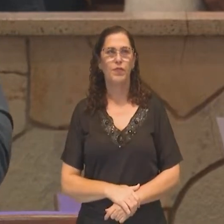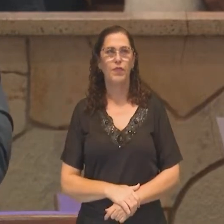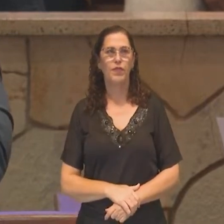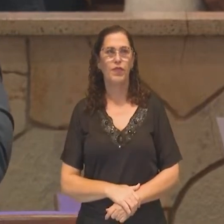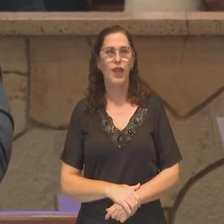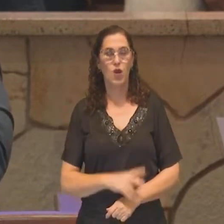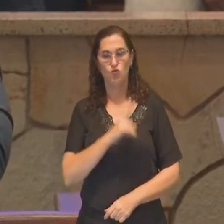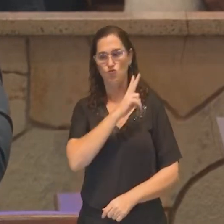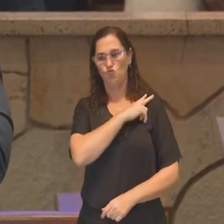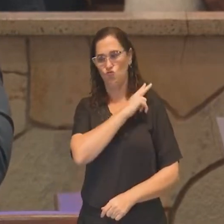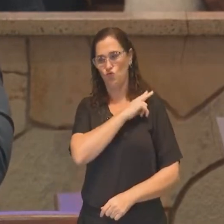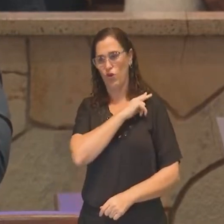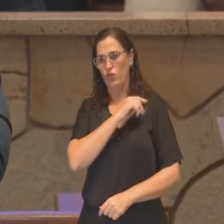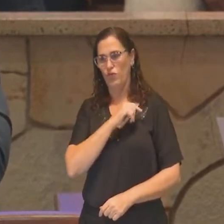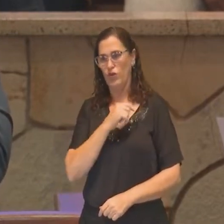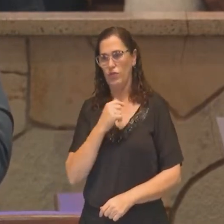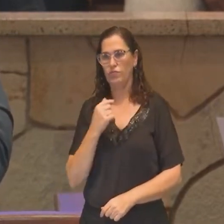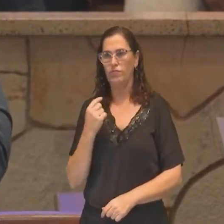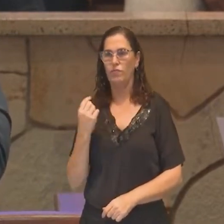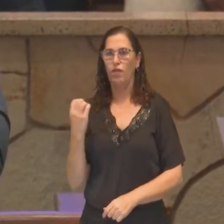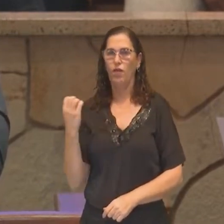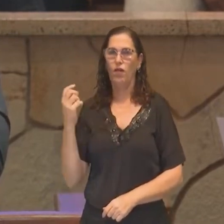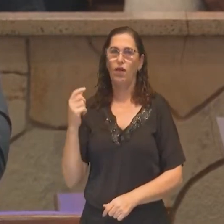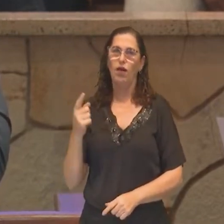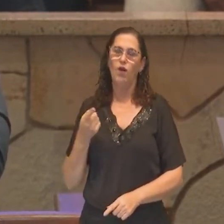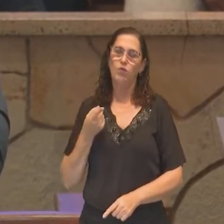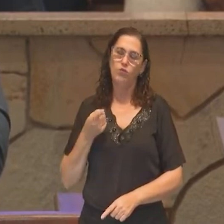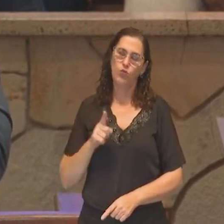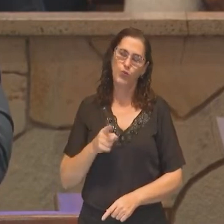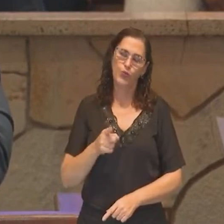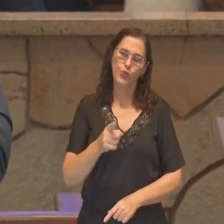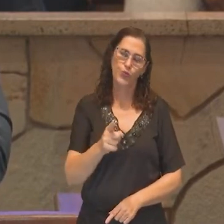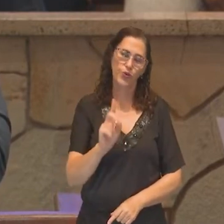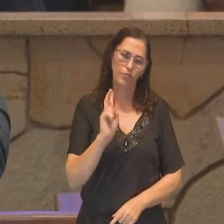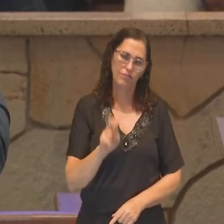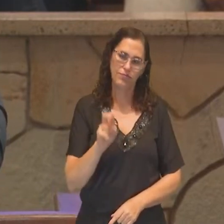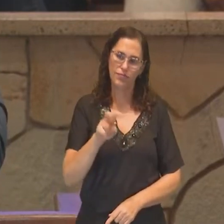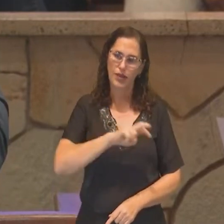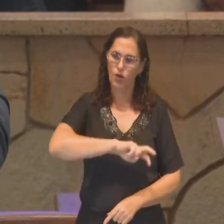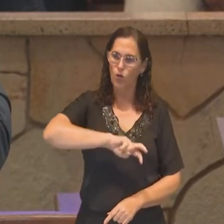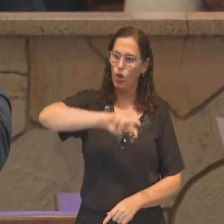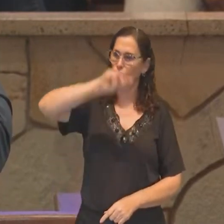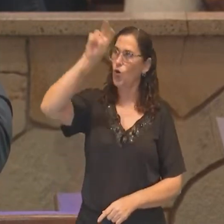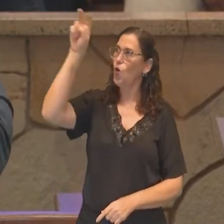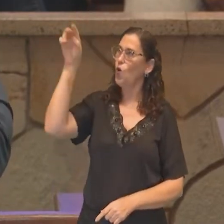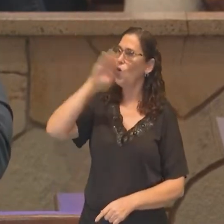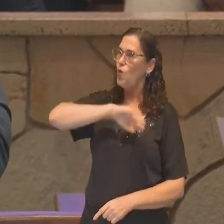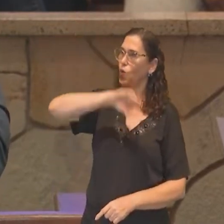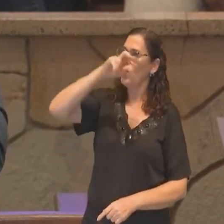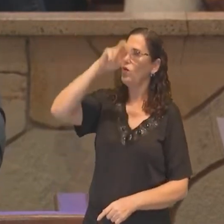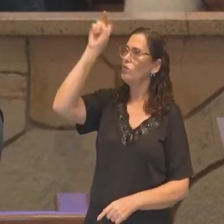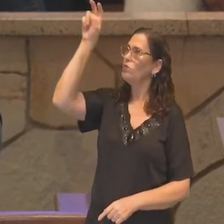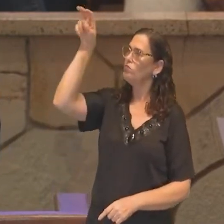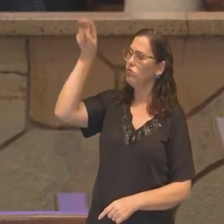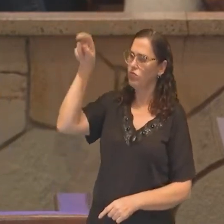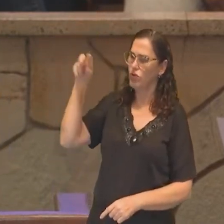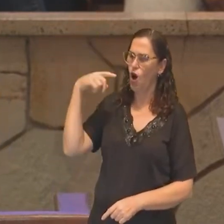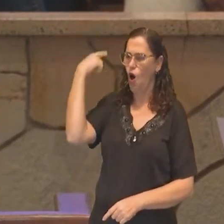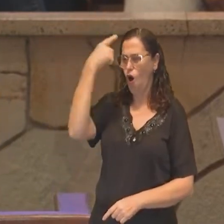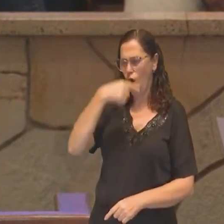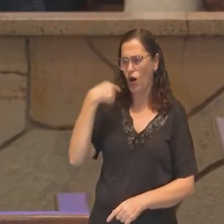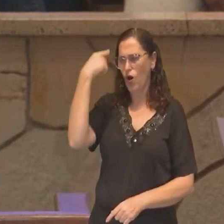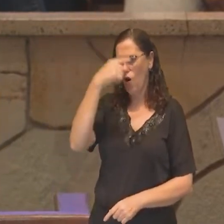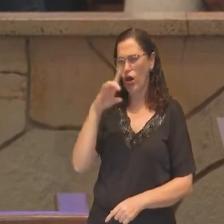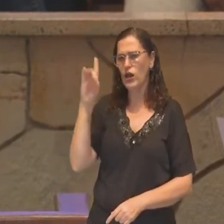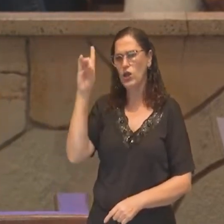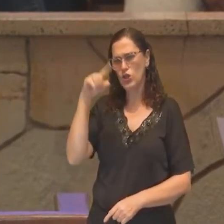Aquele chefe, depois de descer quilômetros e quilômetros de uma montanha e andar por muitas horas e muitos